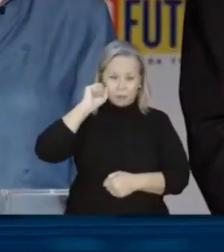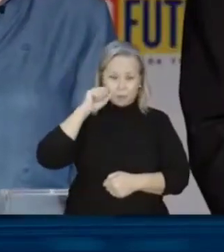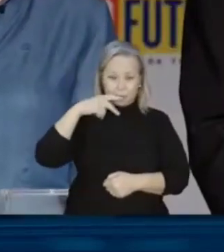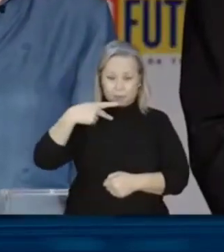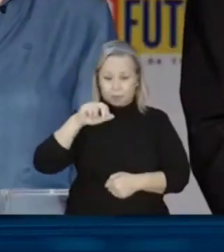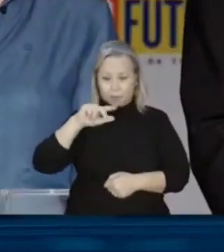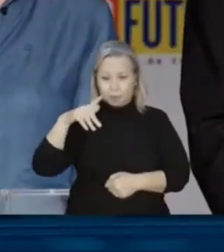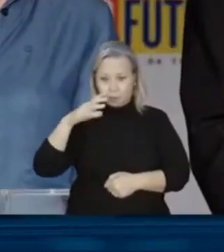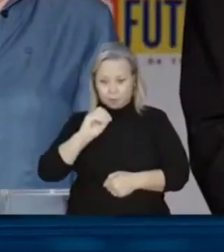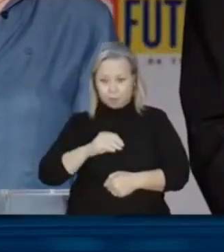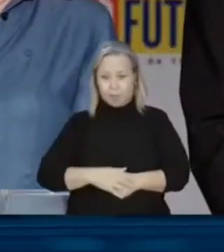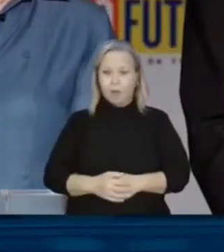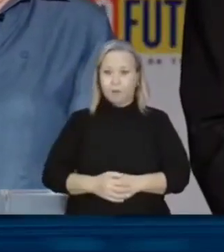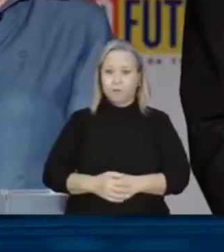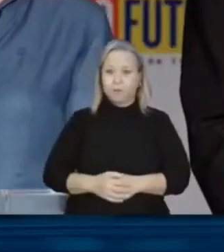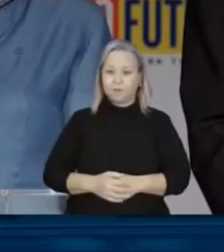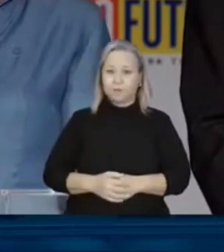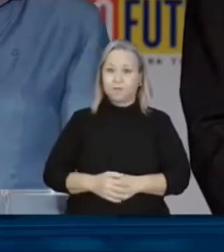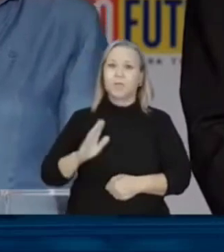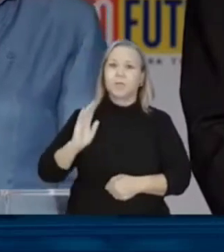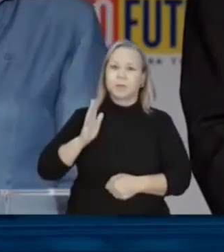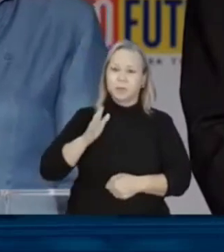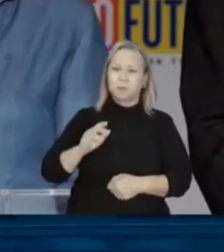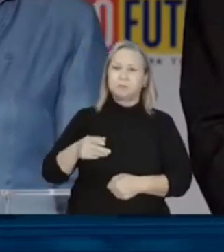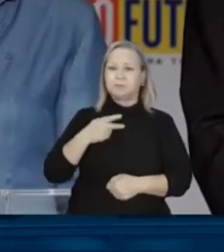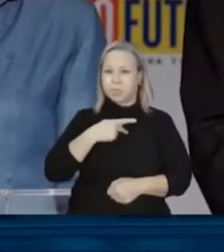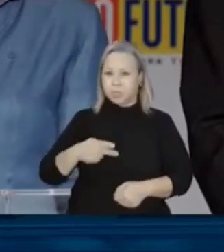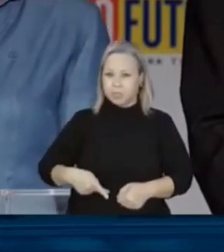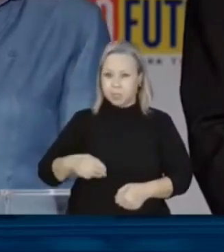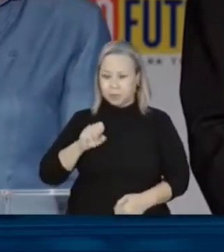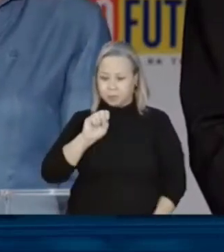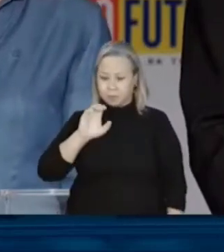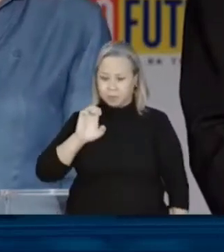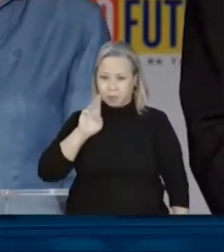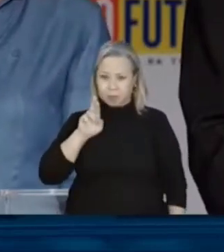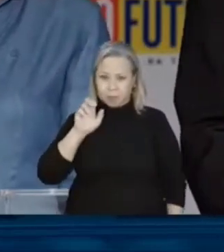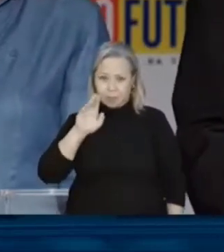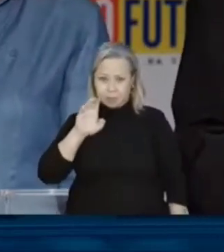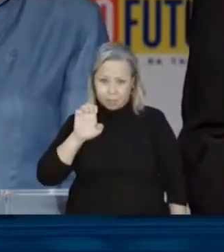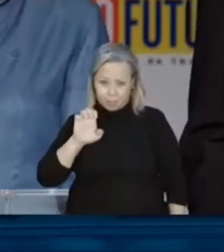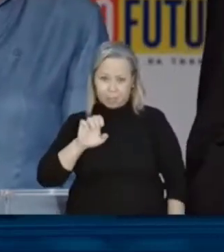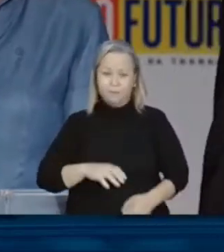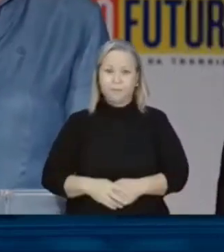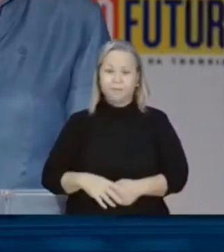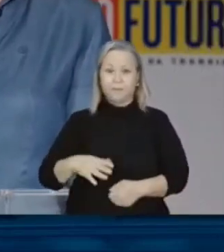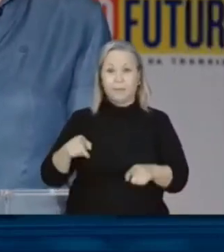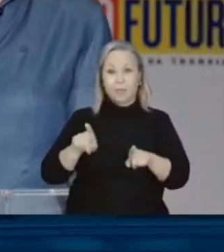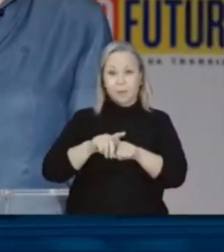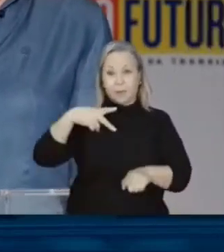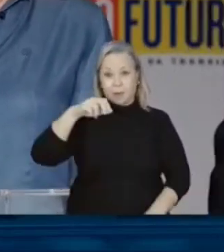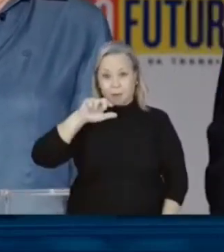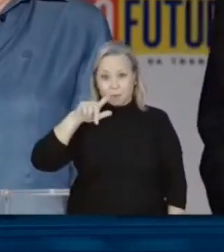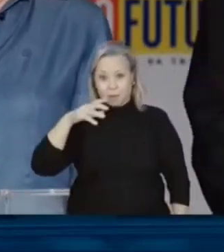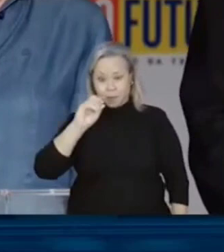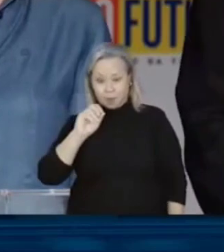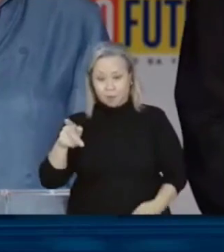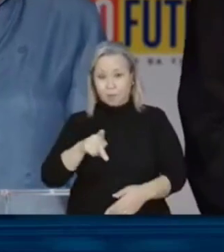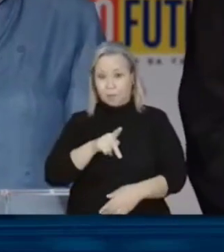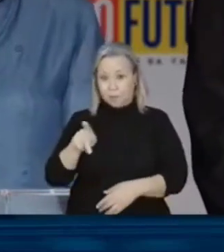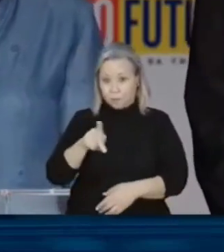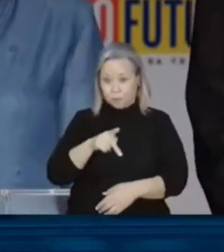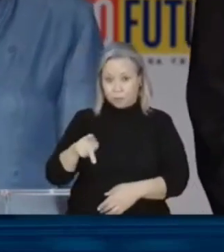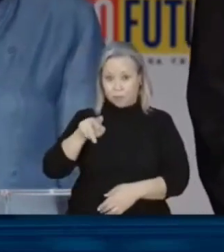Okamoto foi presidente do SEBRAE. Paulo Feldman, professor da